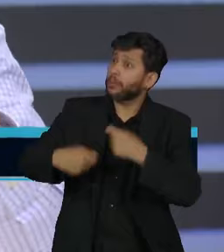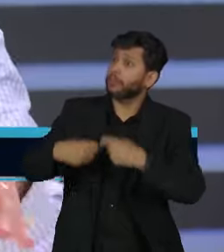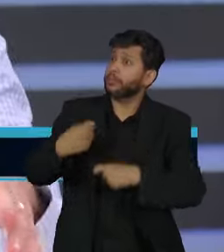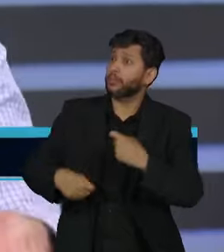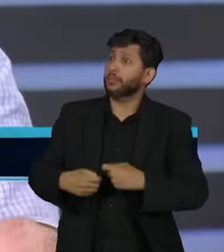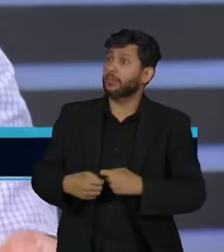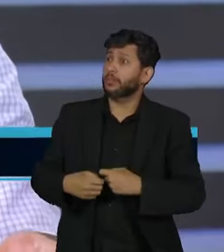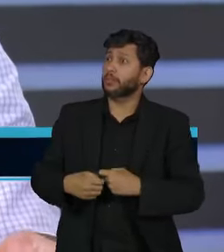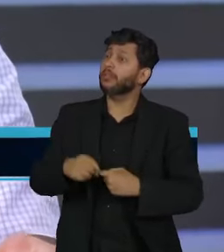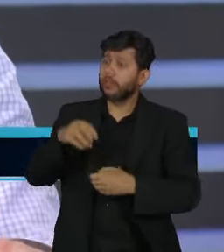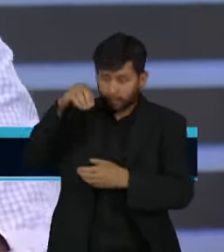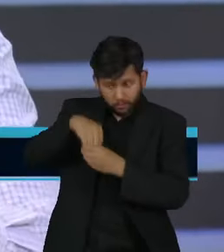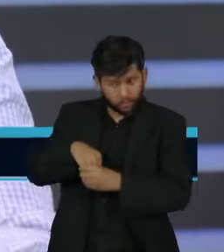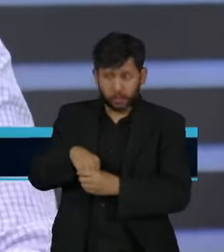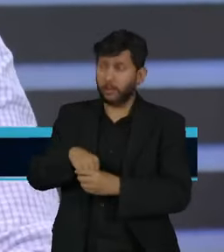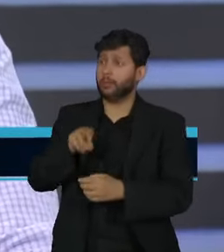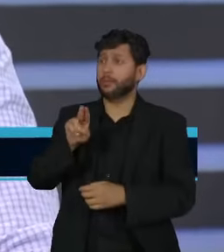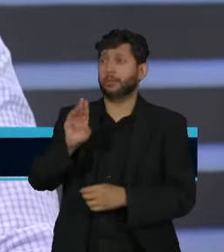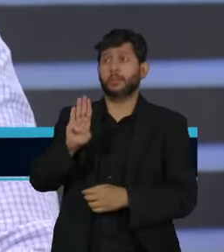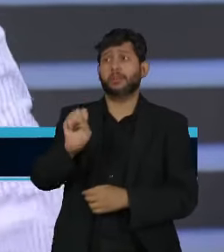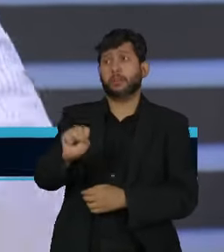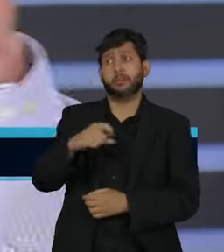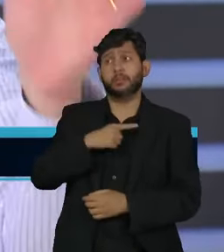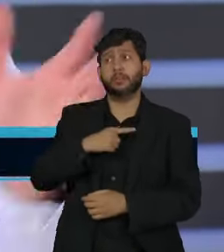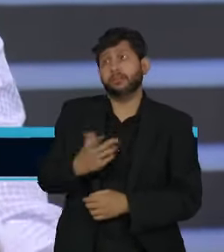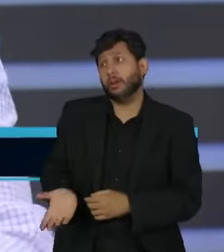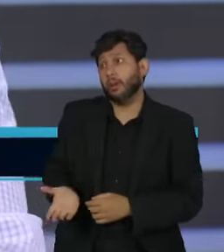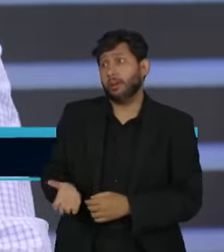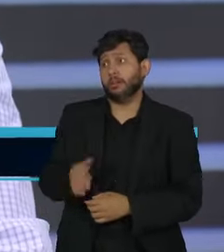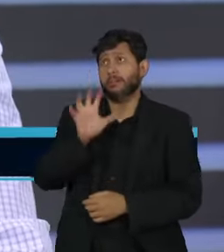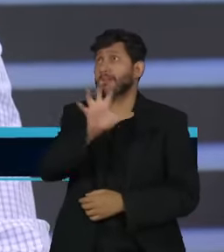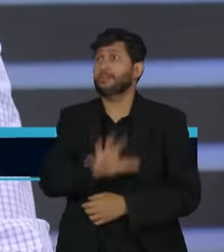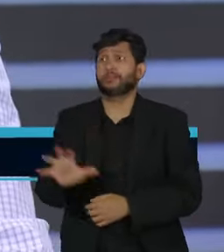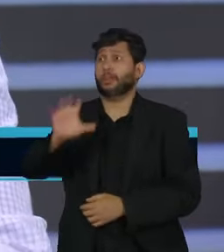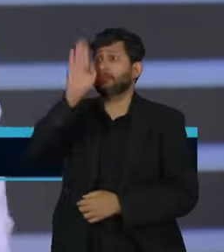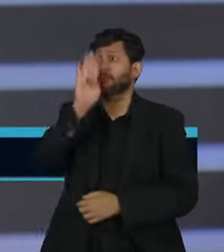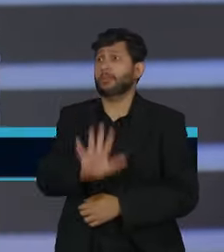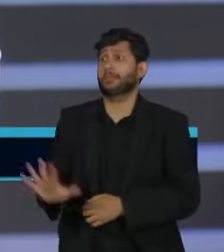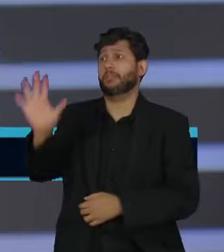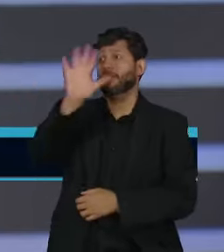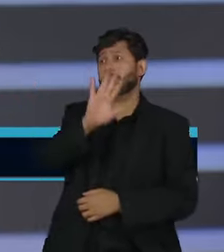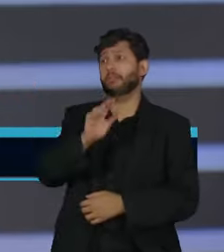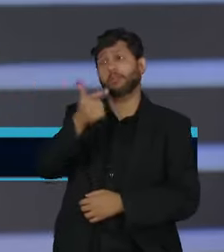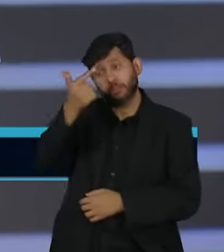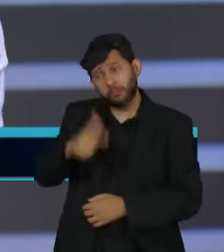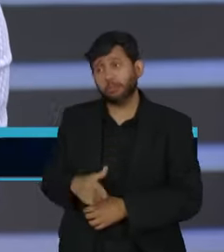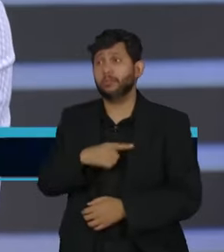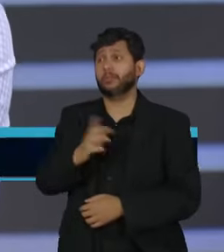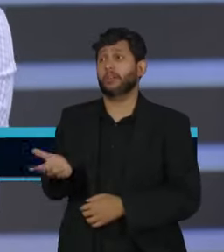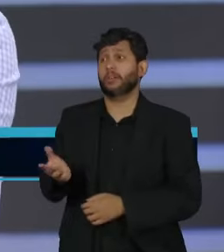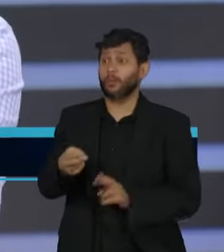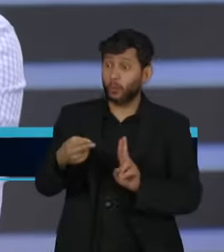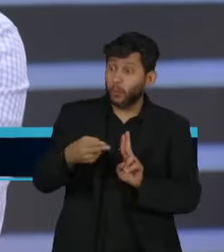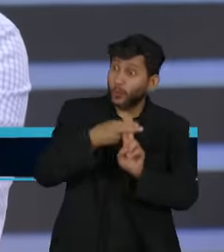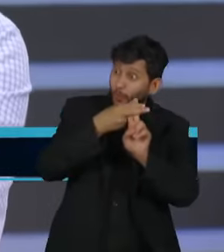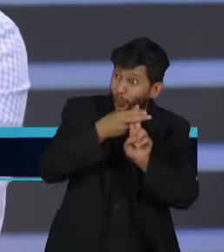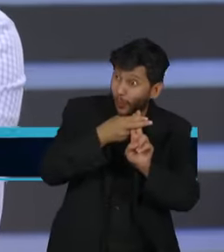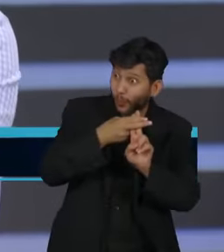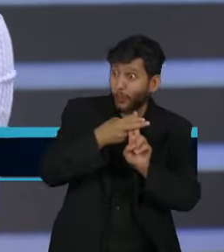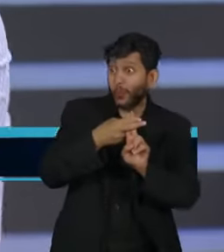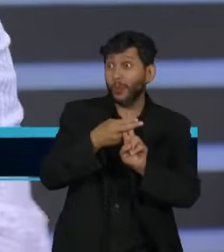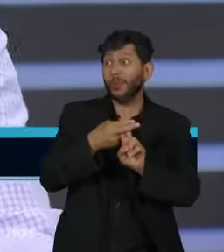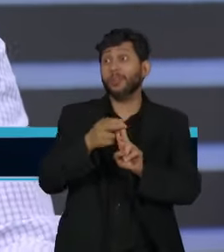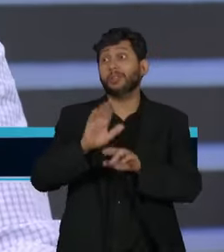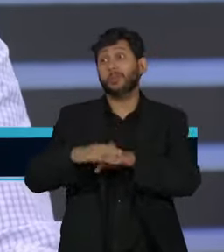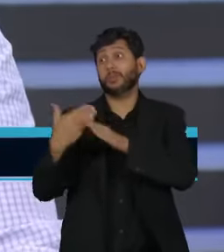Muitas unidades básicas de saúde têm isso, em vários estados do Brasil. Quer dizer, de novo, o SUS fazendo o seu